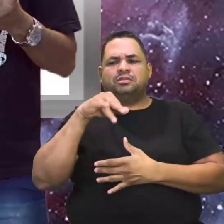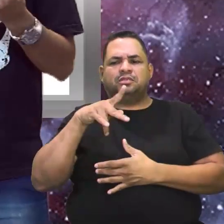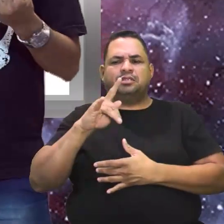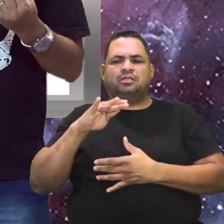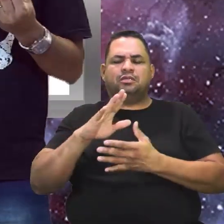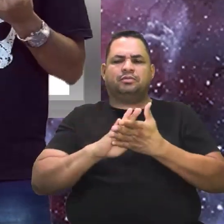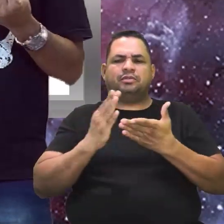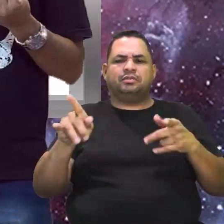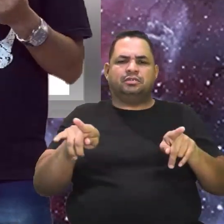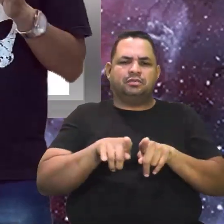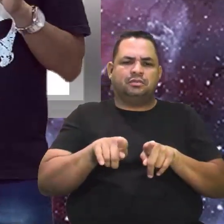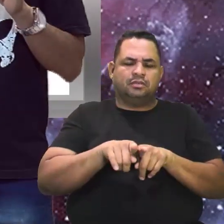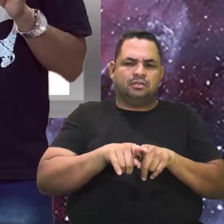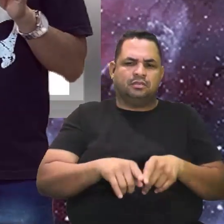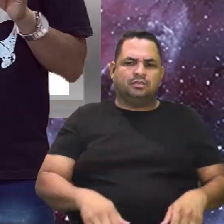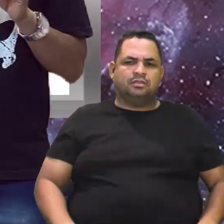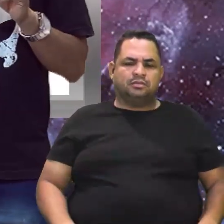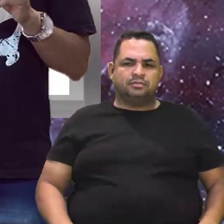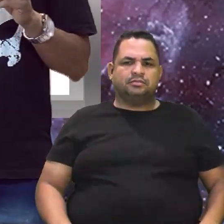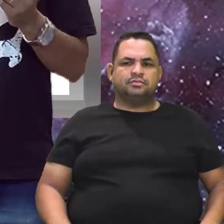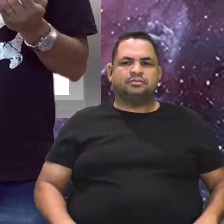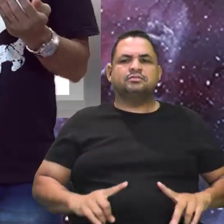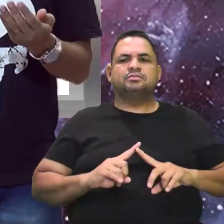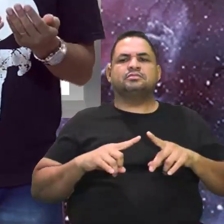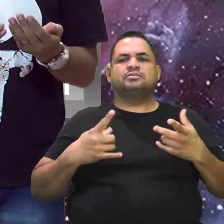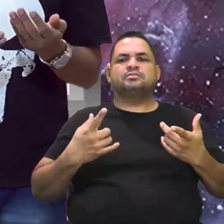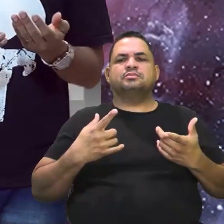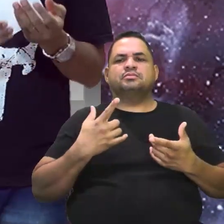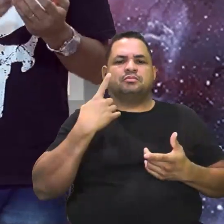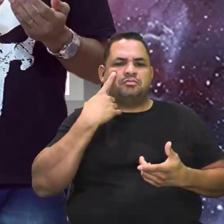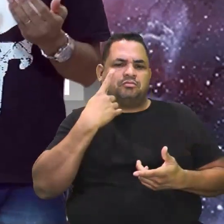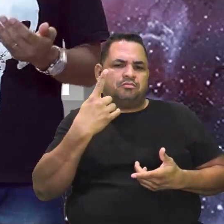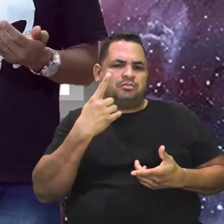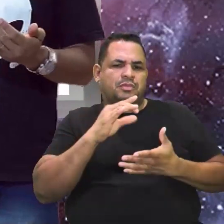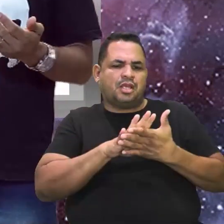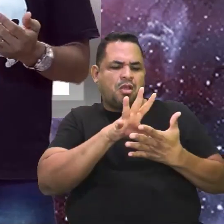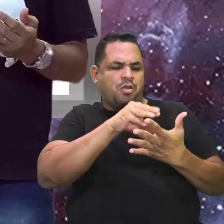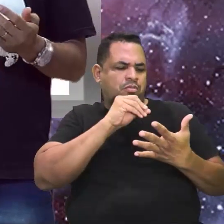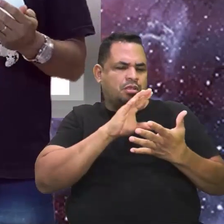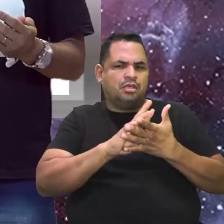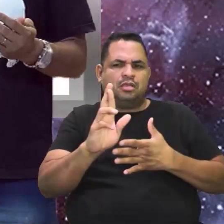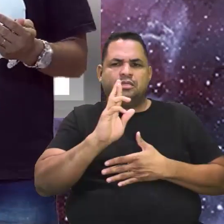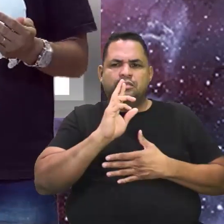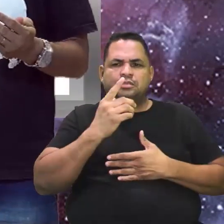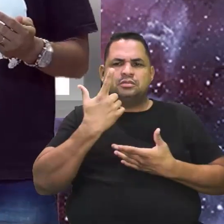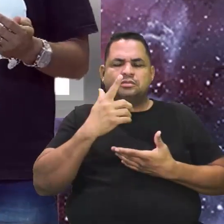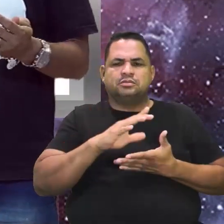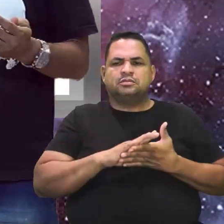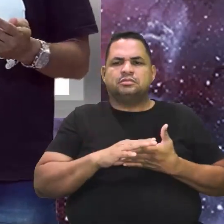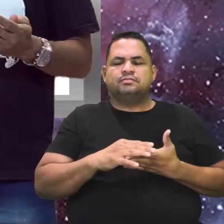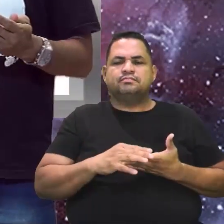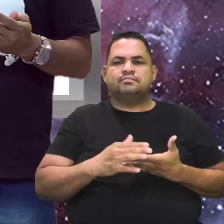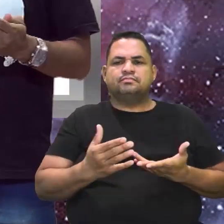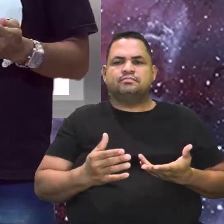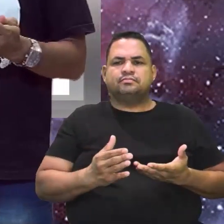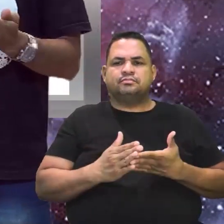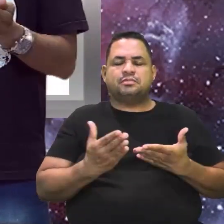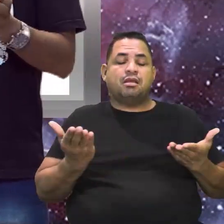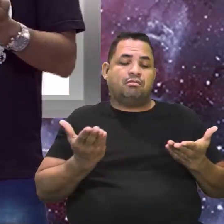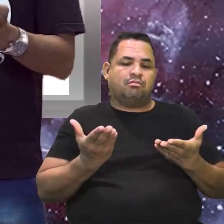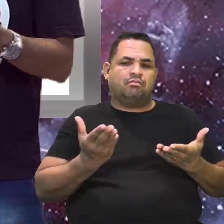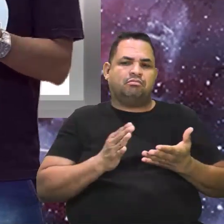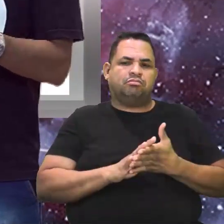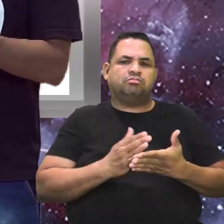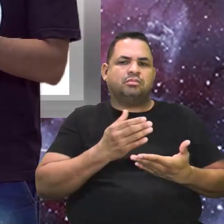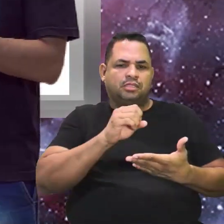INEP. Vai olhar, olha, mas é importante. Não é para você chegar lá, olhar e copiar a resposta. É para você olhar e falar assim, opa, agora